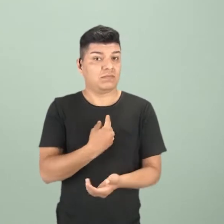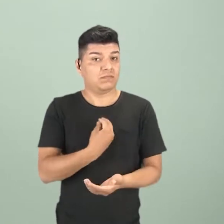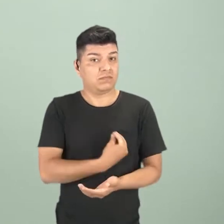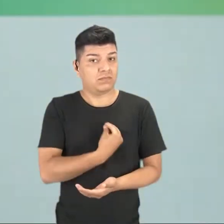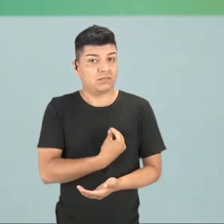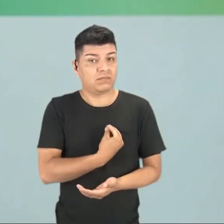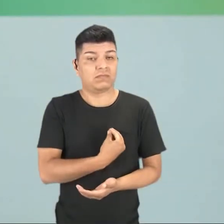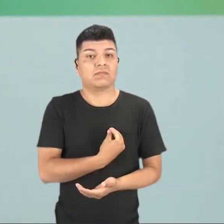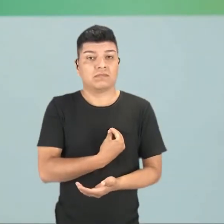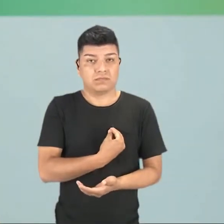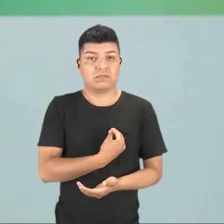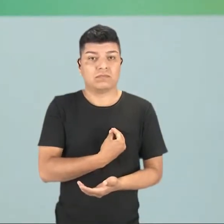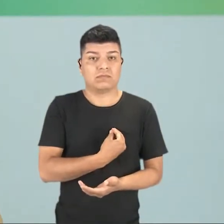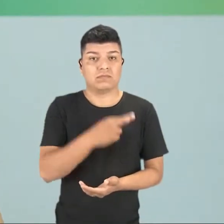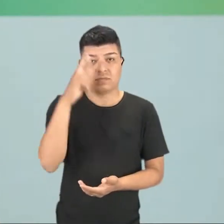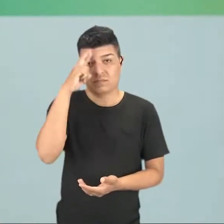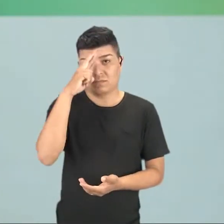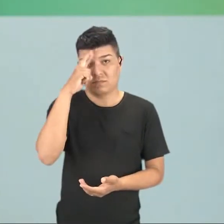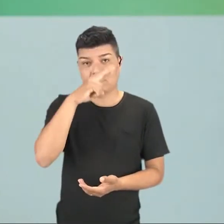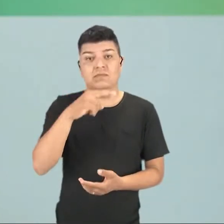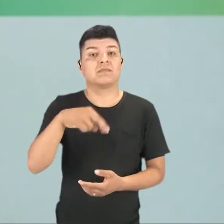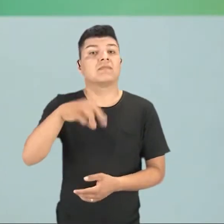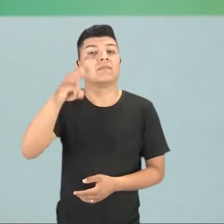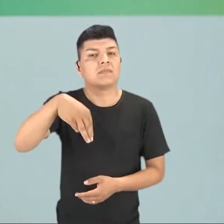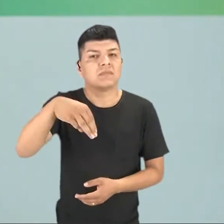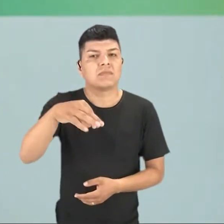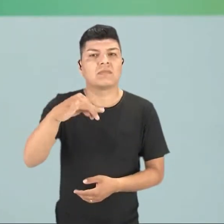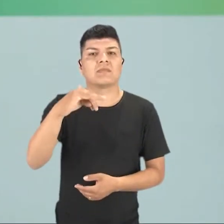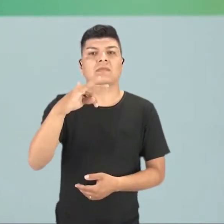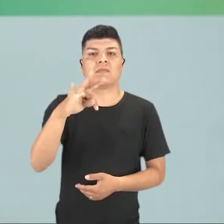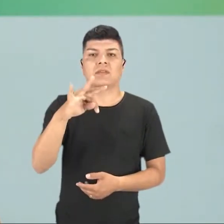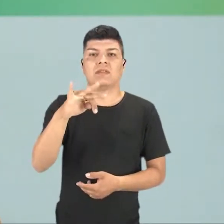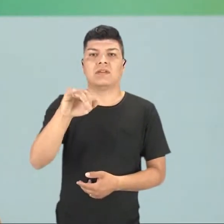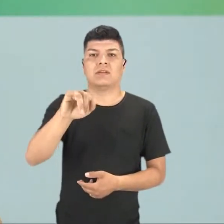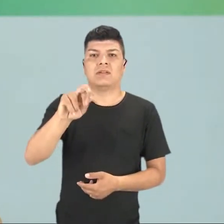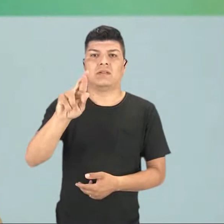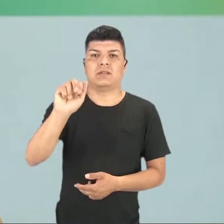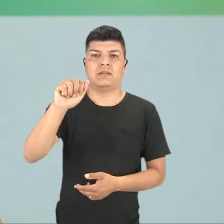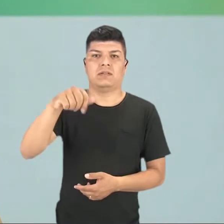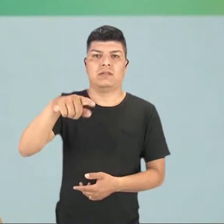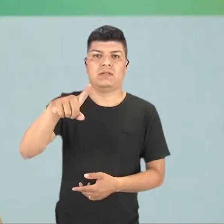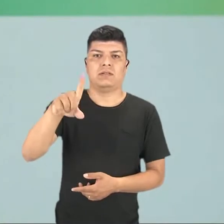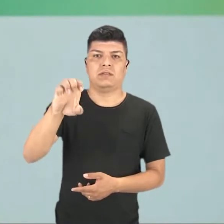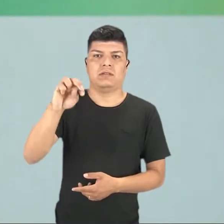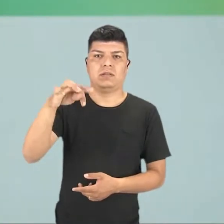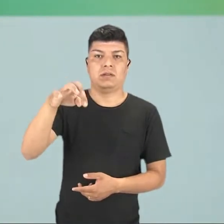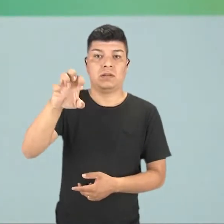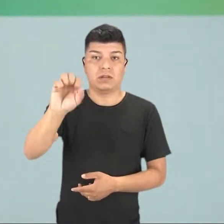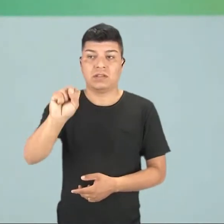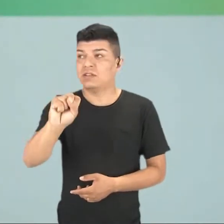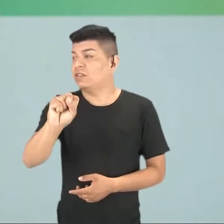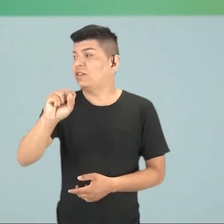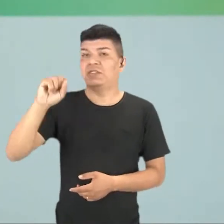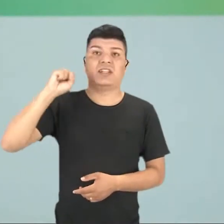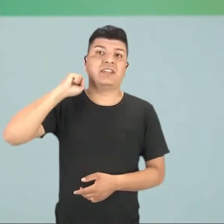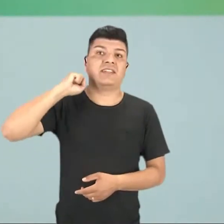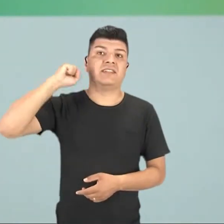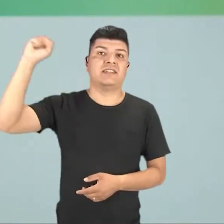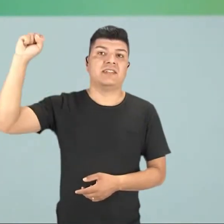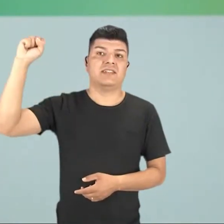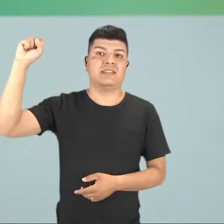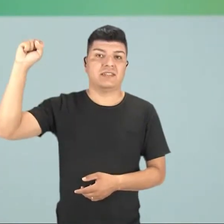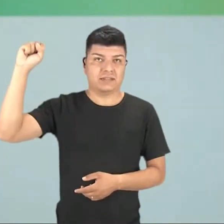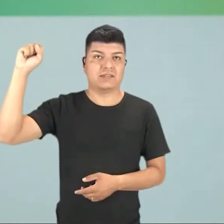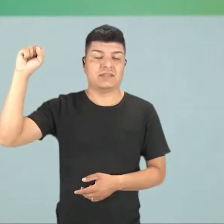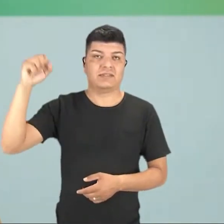história, que foi o Tiradentes, o único que teve como sentença a